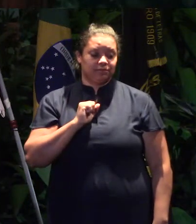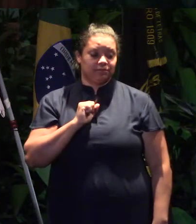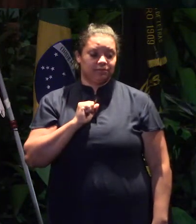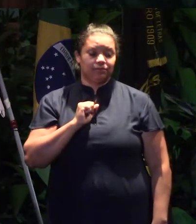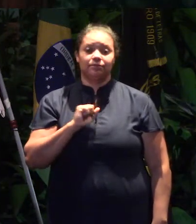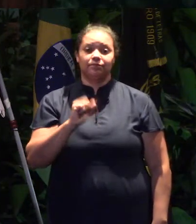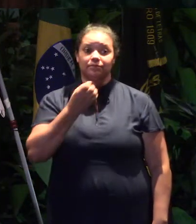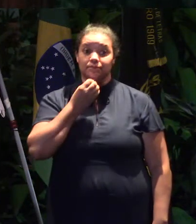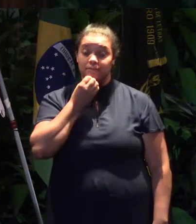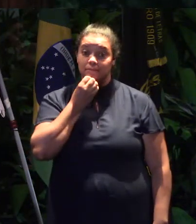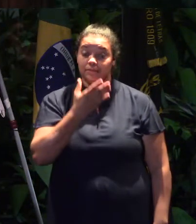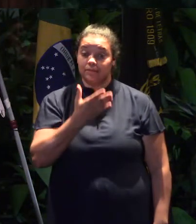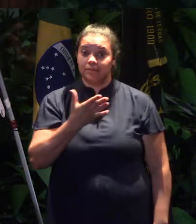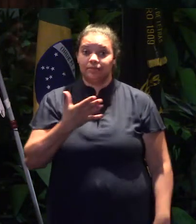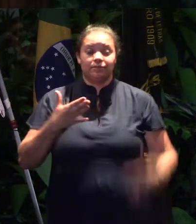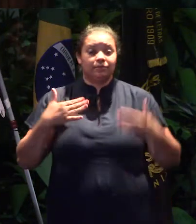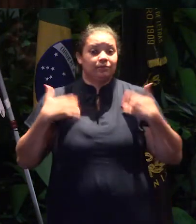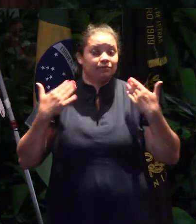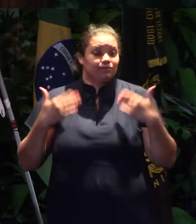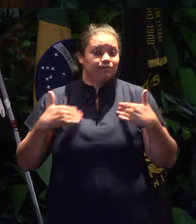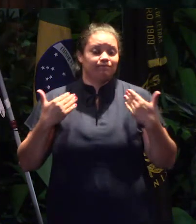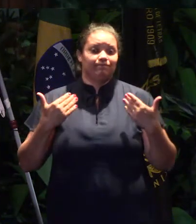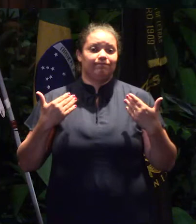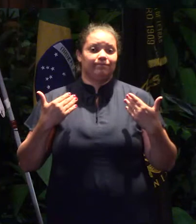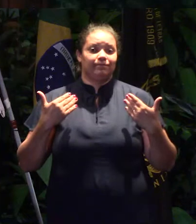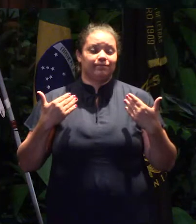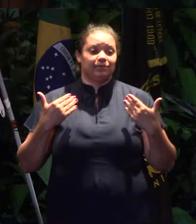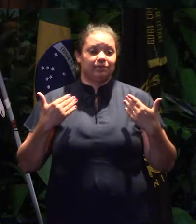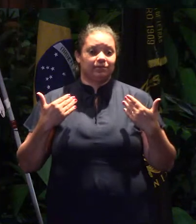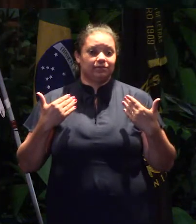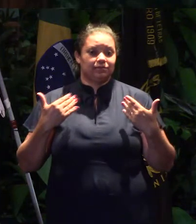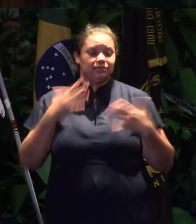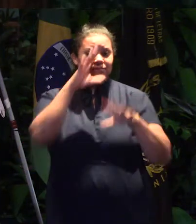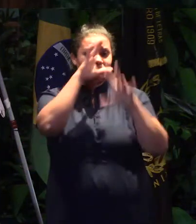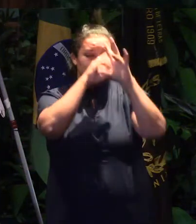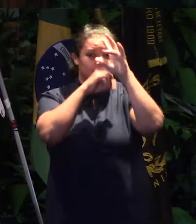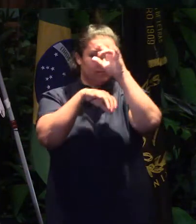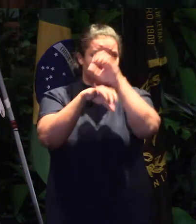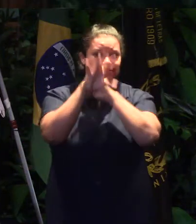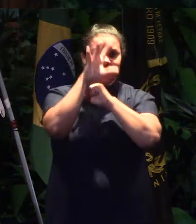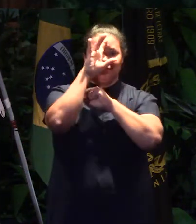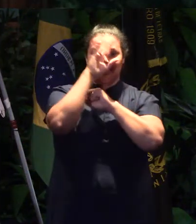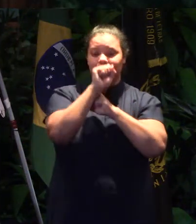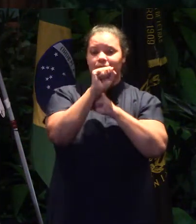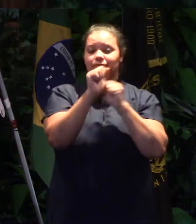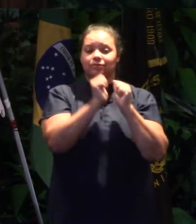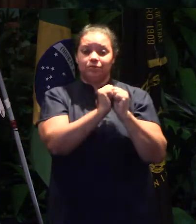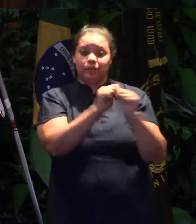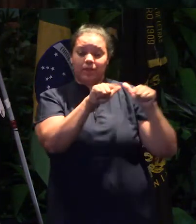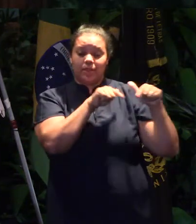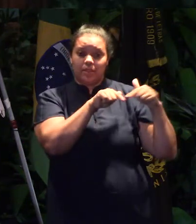Foi uma grande alegria e honra e uma aprendizagem editar esse livro do